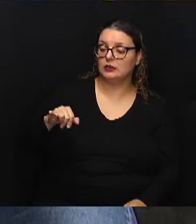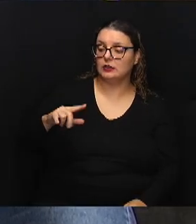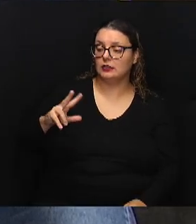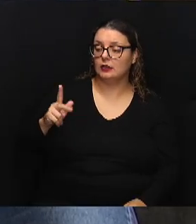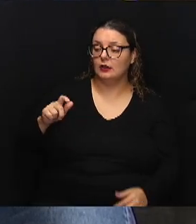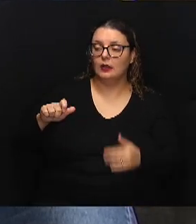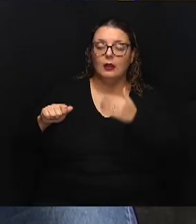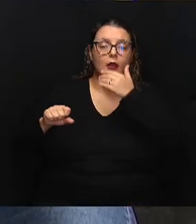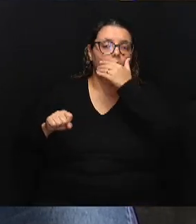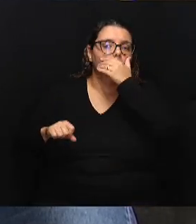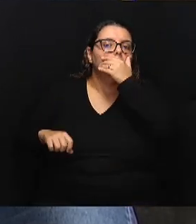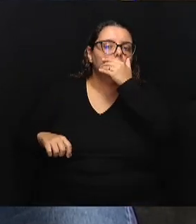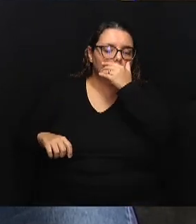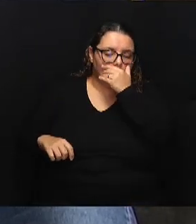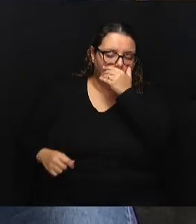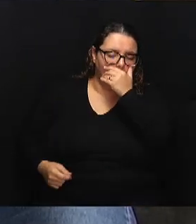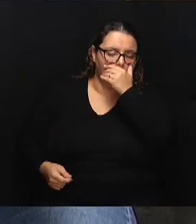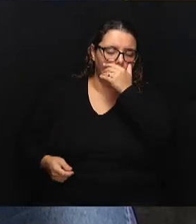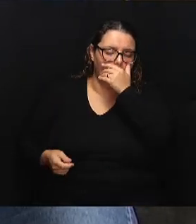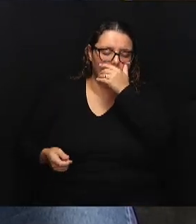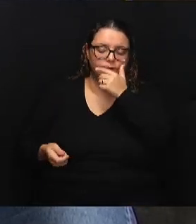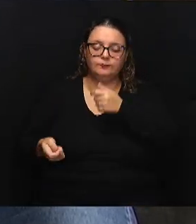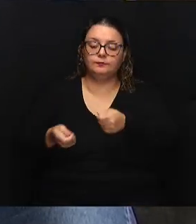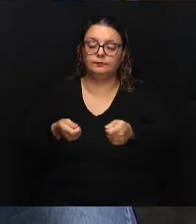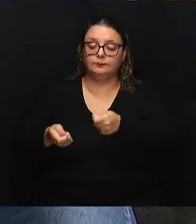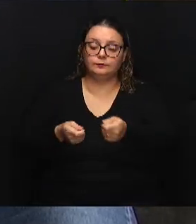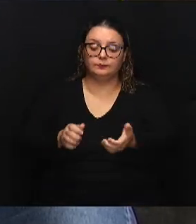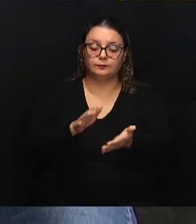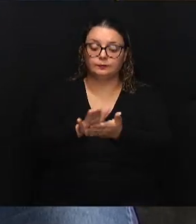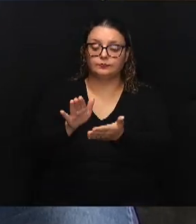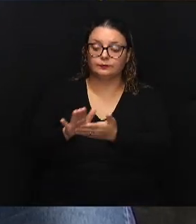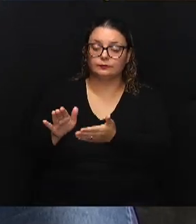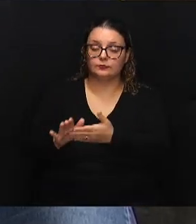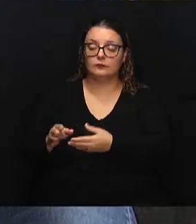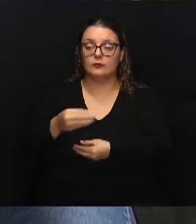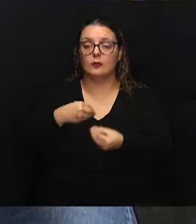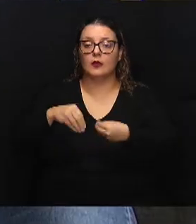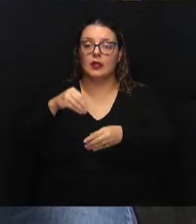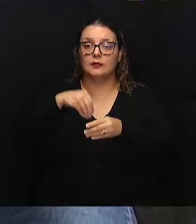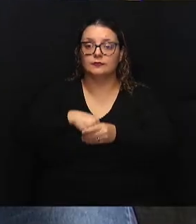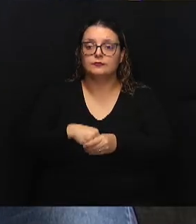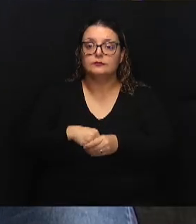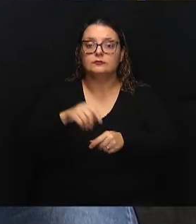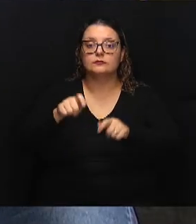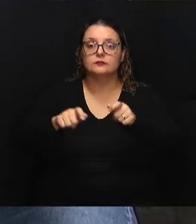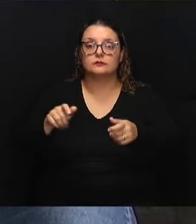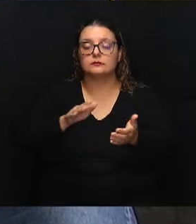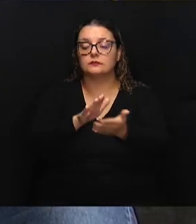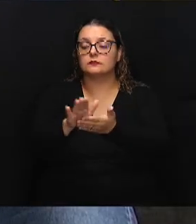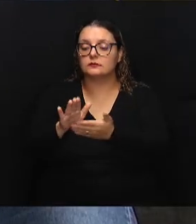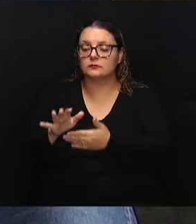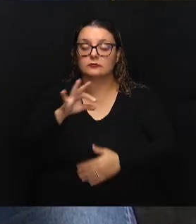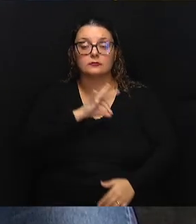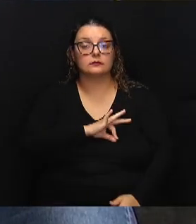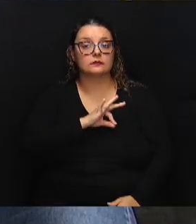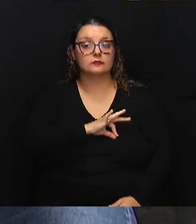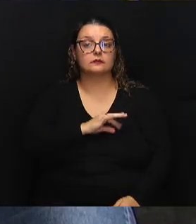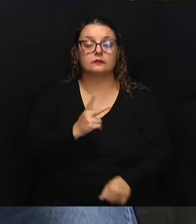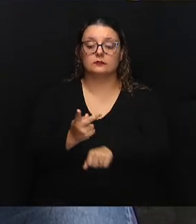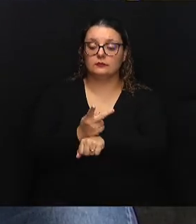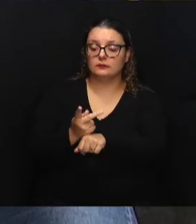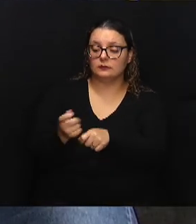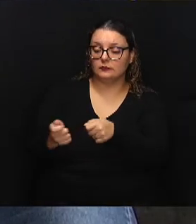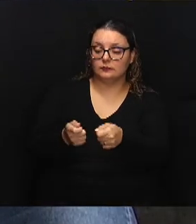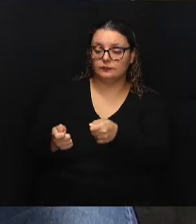gasto para estar elencado lá tudo que as pessoas ganham, tudo que as pessoas gastam, buscando fazer um